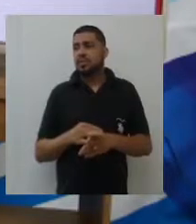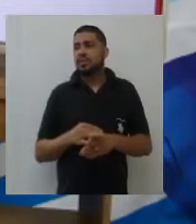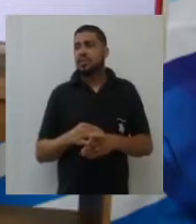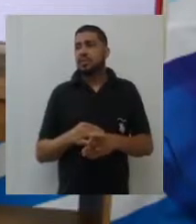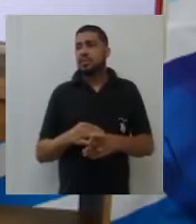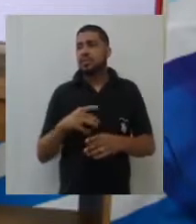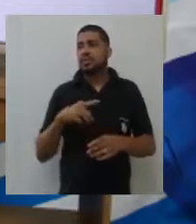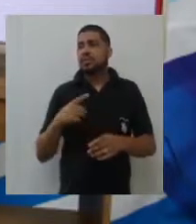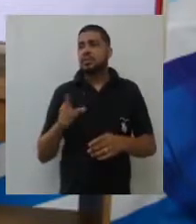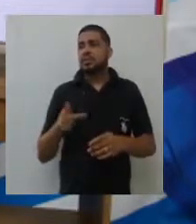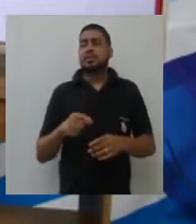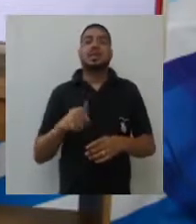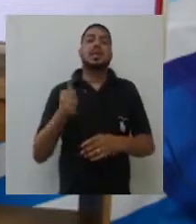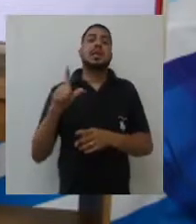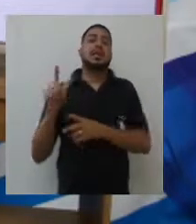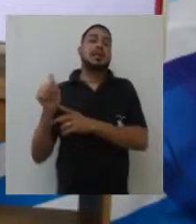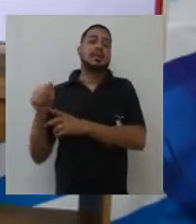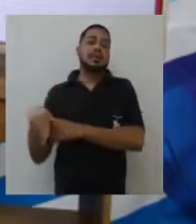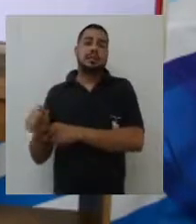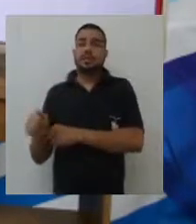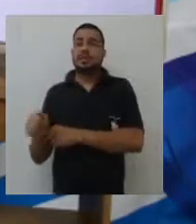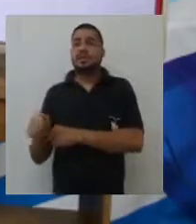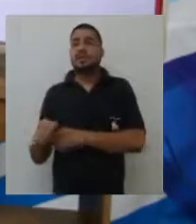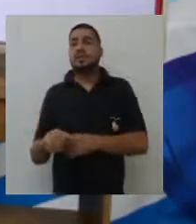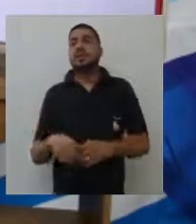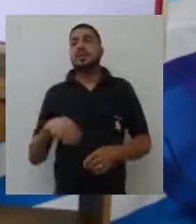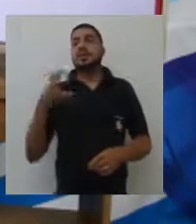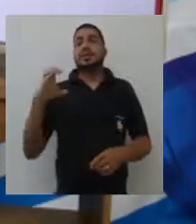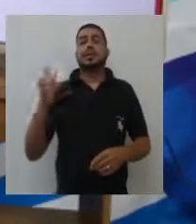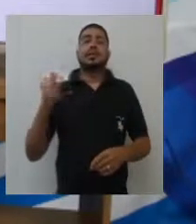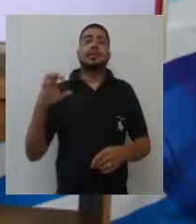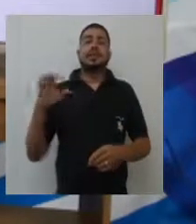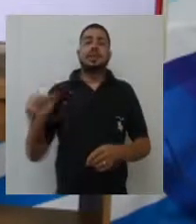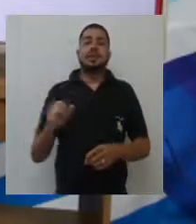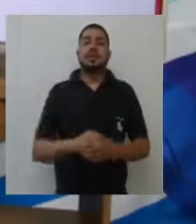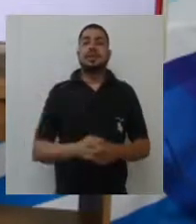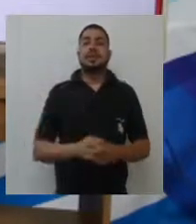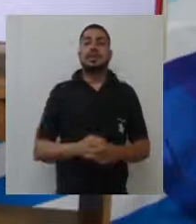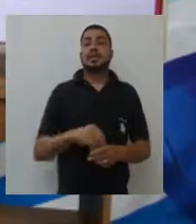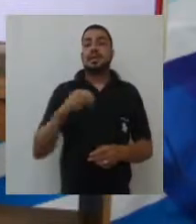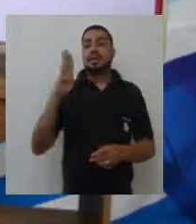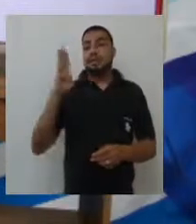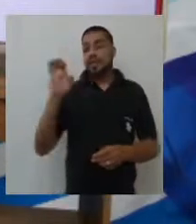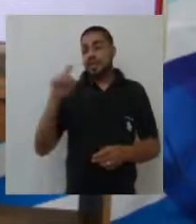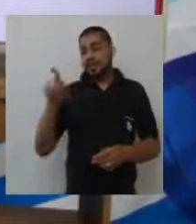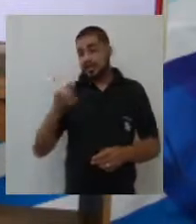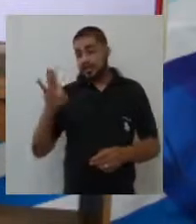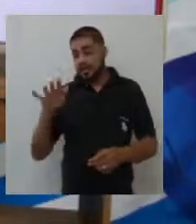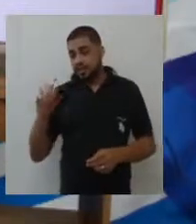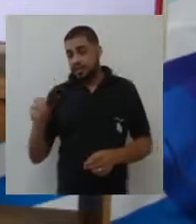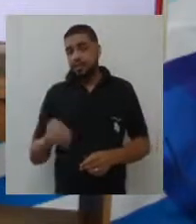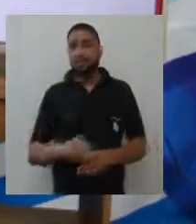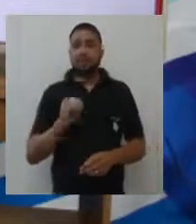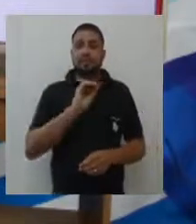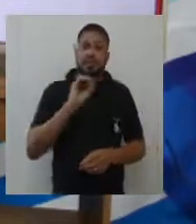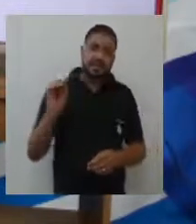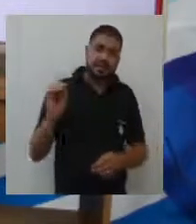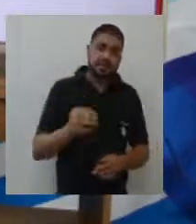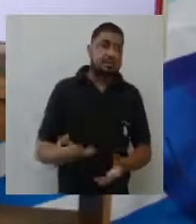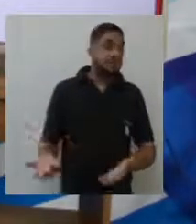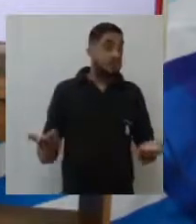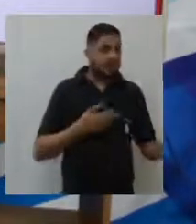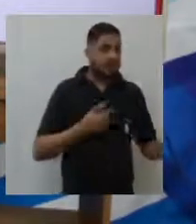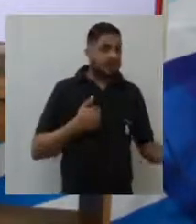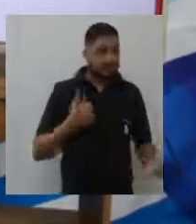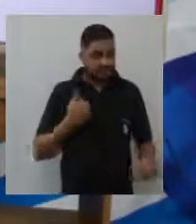Acabou, entende? Alana, EREM CAC, Bezerros. Galera de Bezerro, um beijo grande para todos vocês. Me convide para eu ir